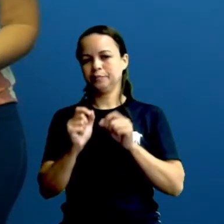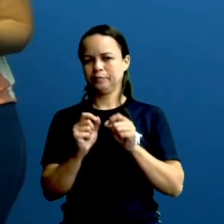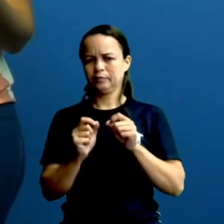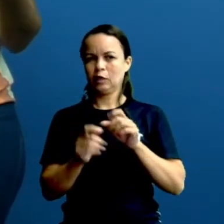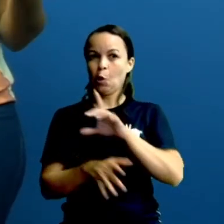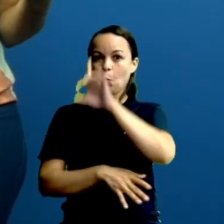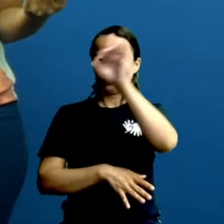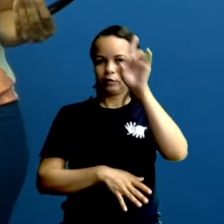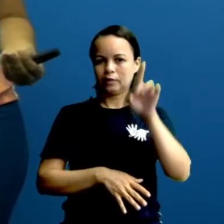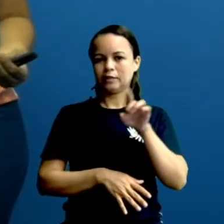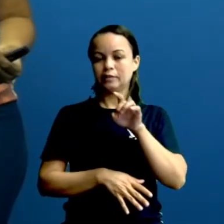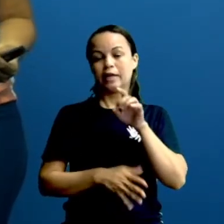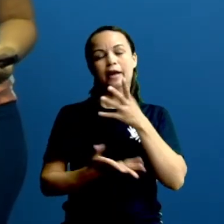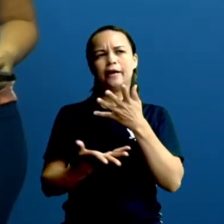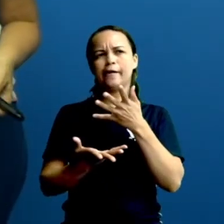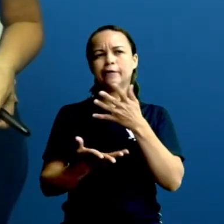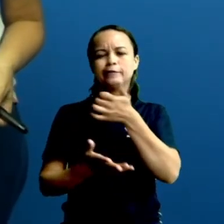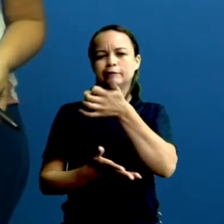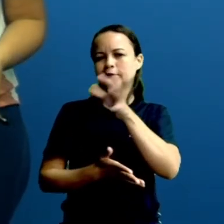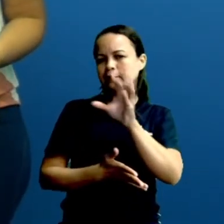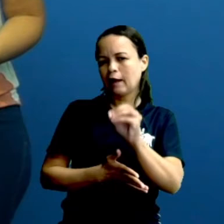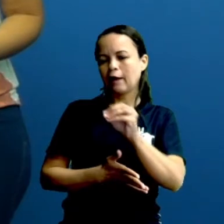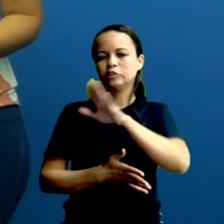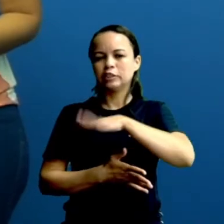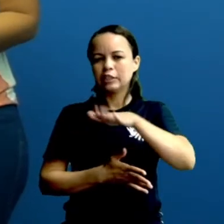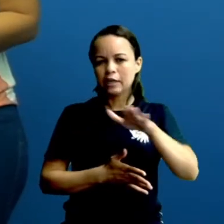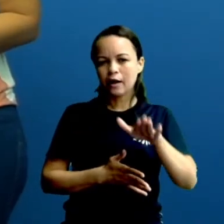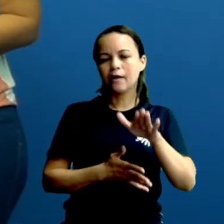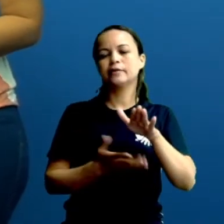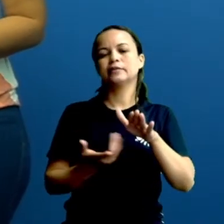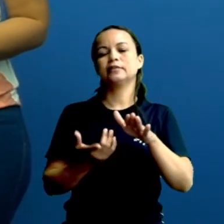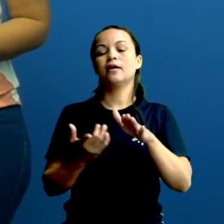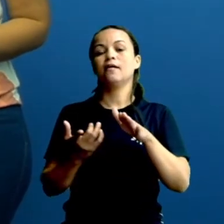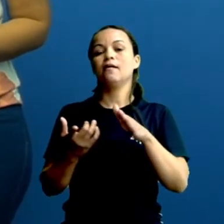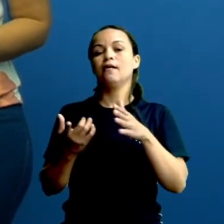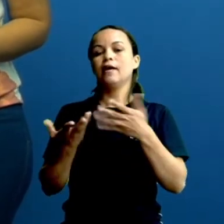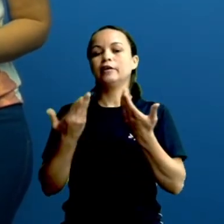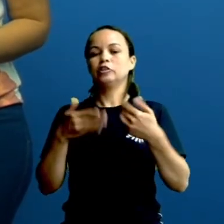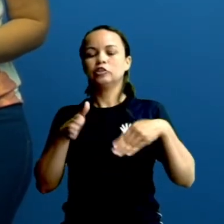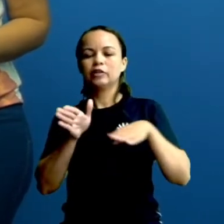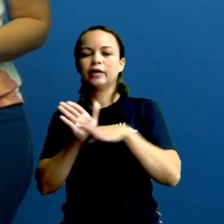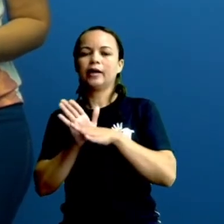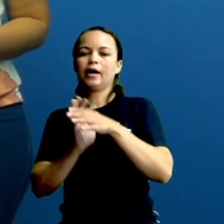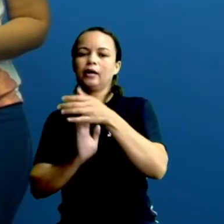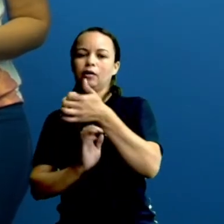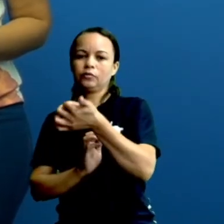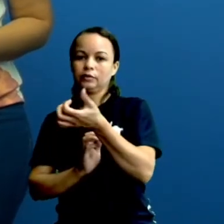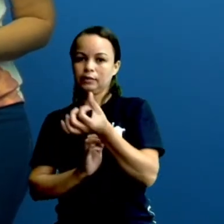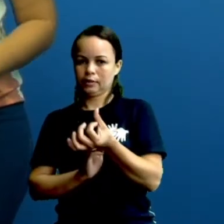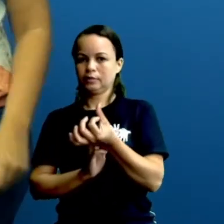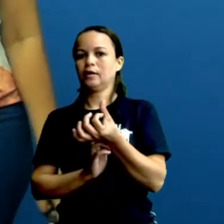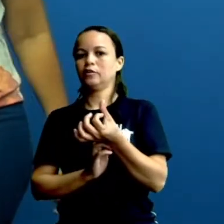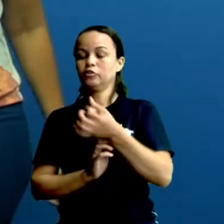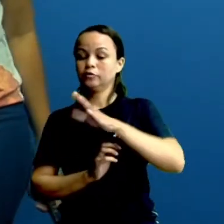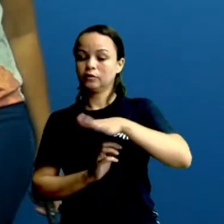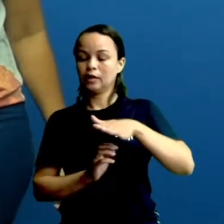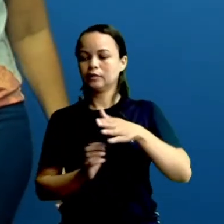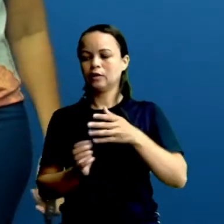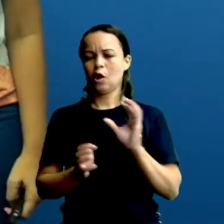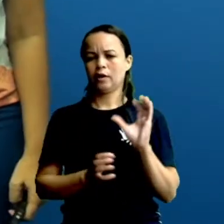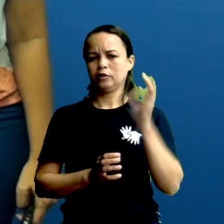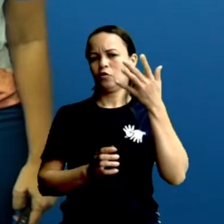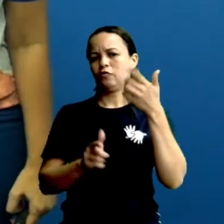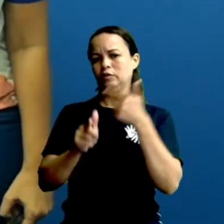crianças, chegaram mais 16. É uma ideia de adição, né? Então, vamos ver como é que a gente pode resolver